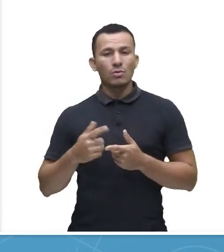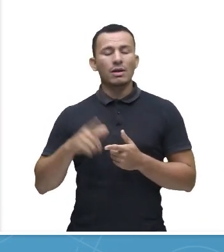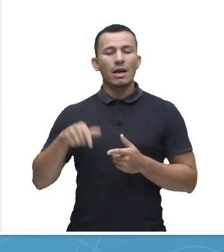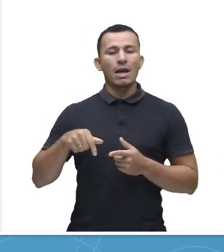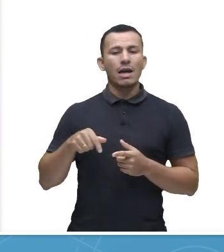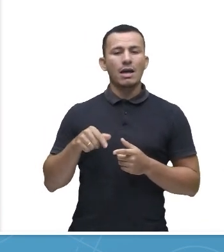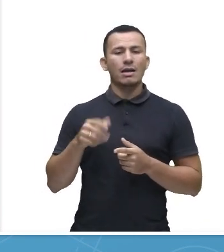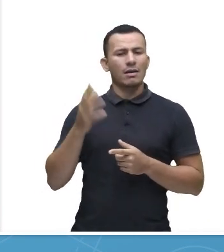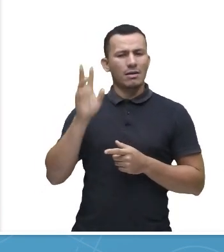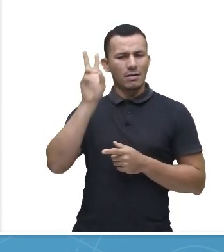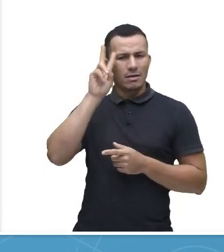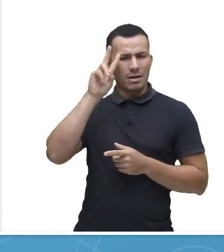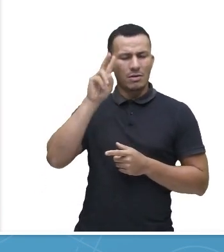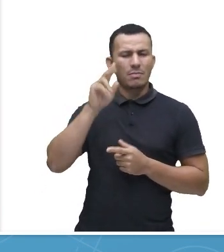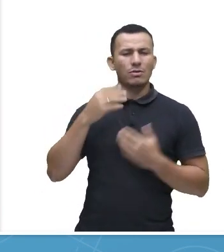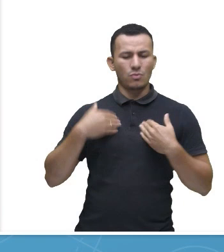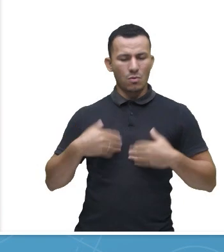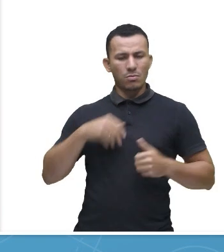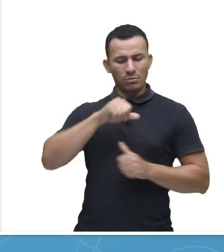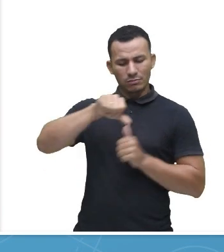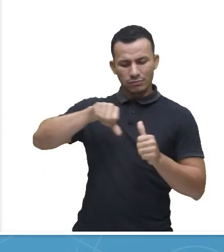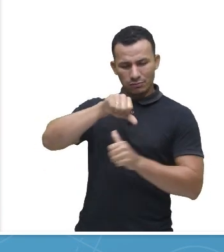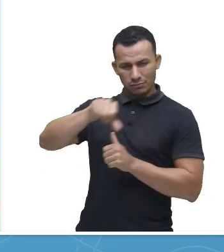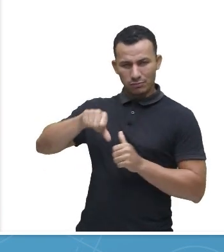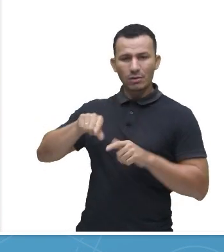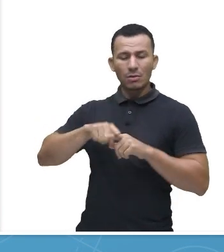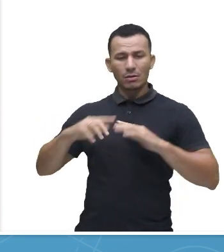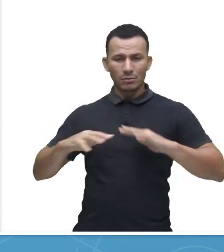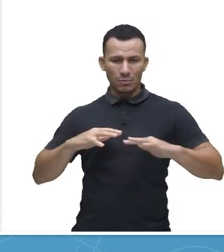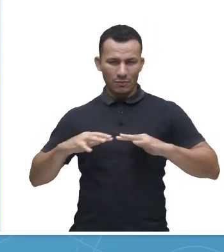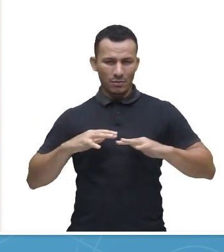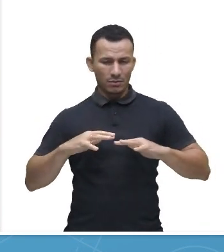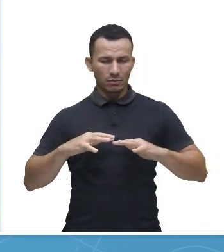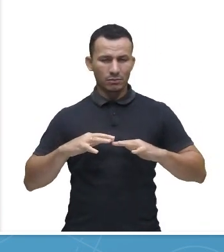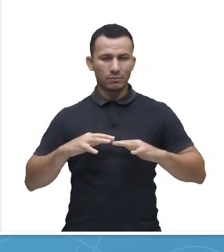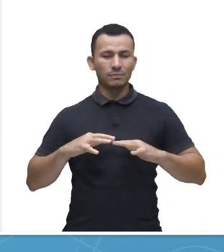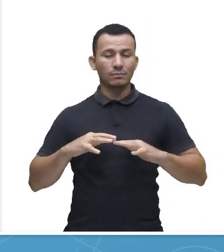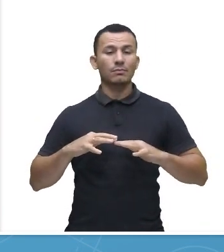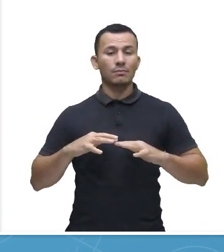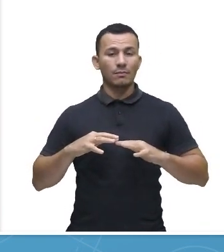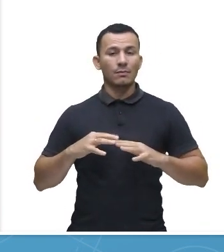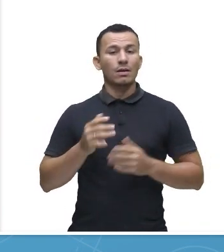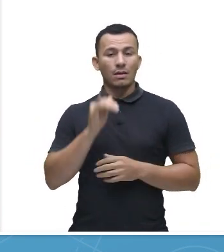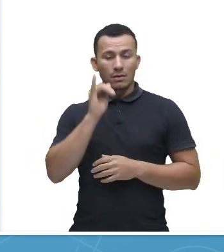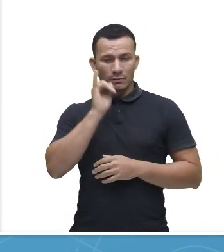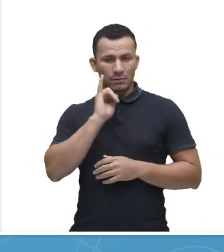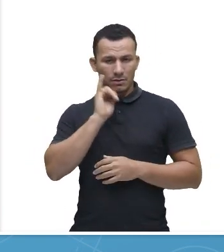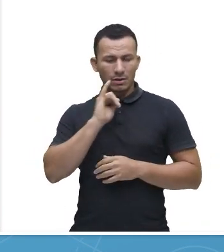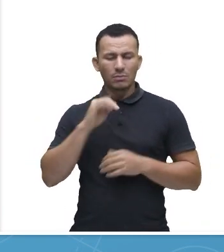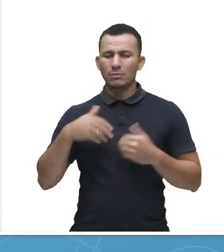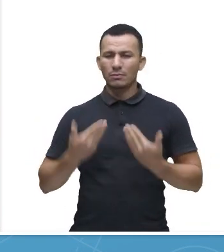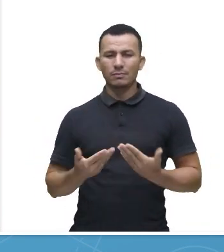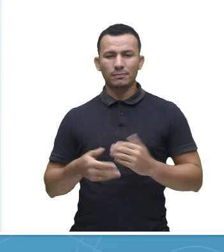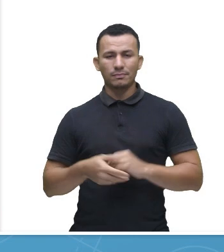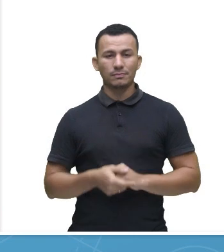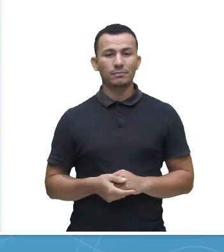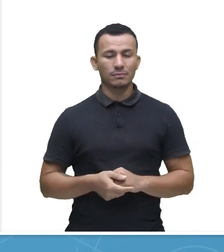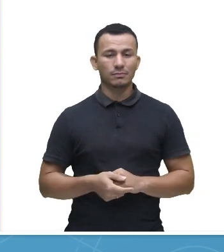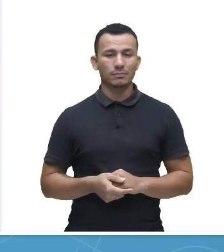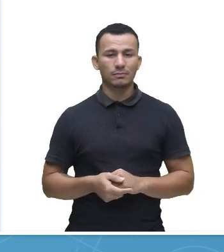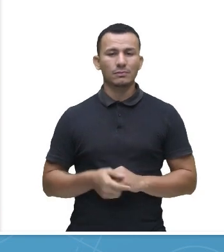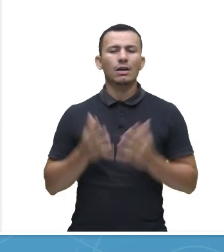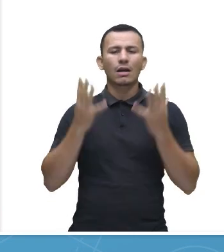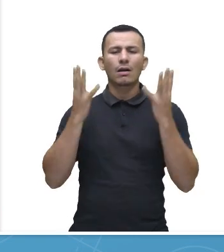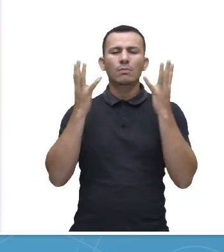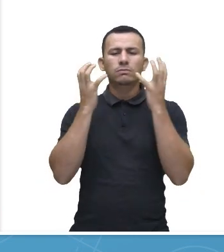que vimos na aula sobre mudanças físicas e funcionais, como podemos observar nos exemplos. Quais são? Aparecimento